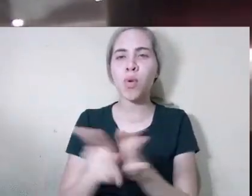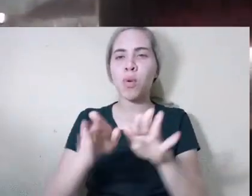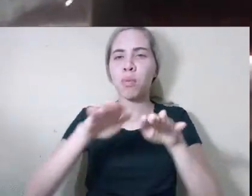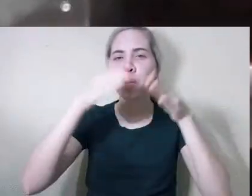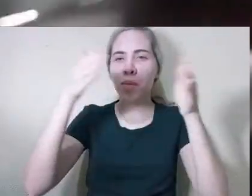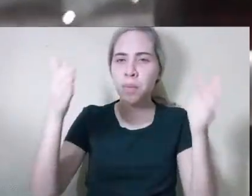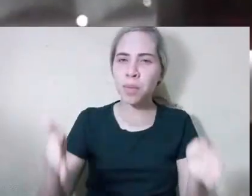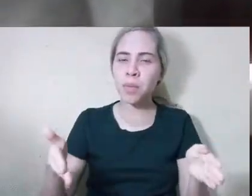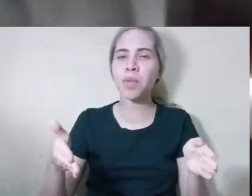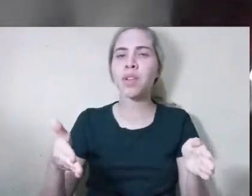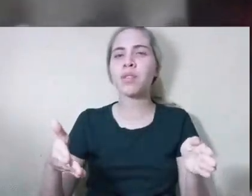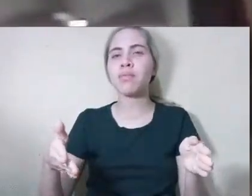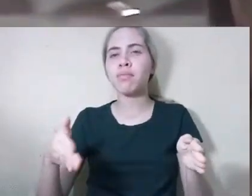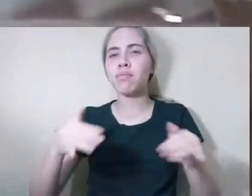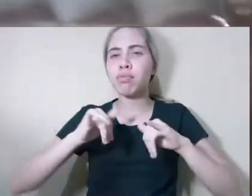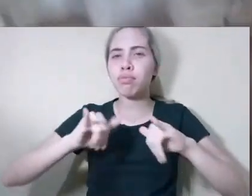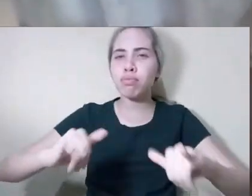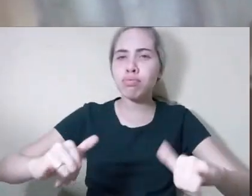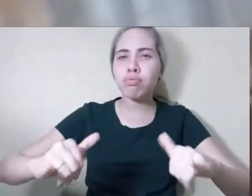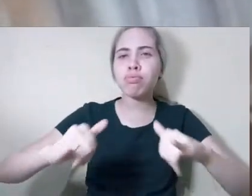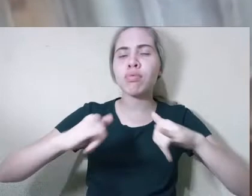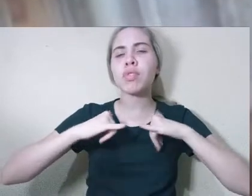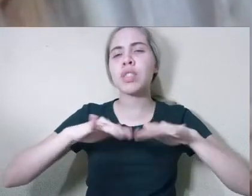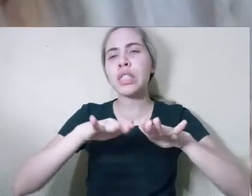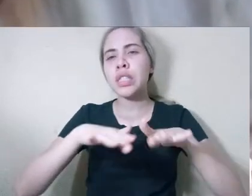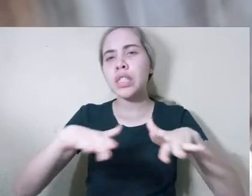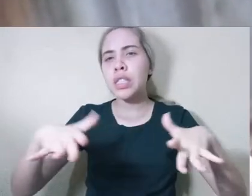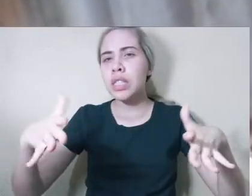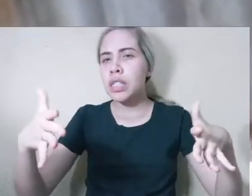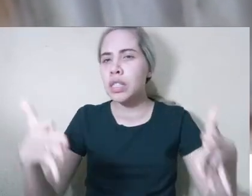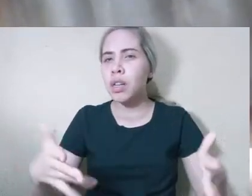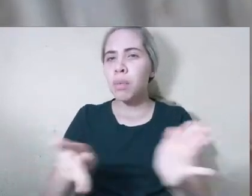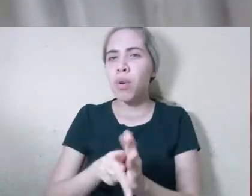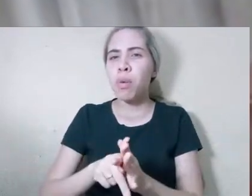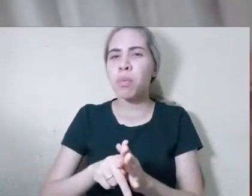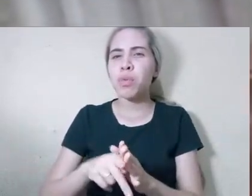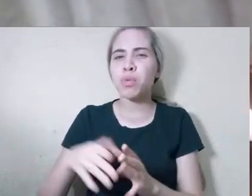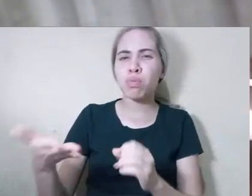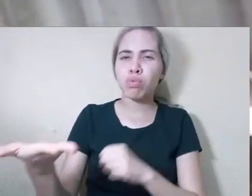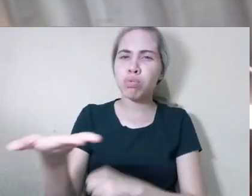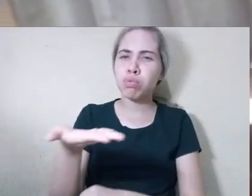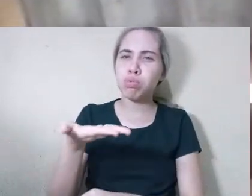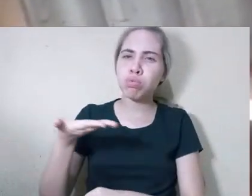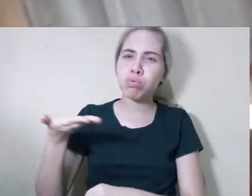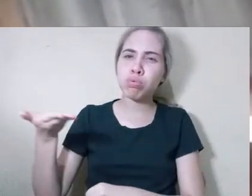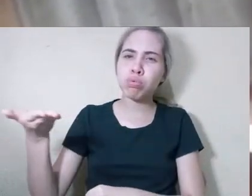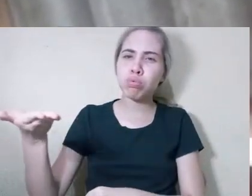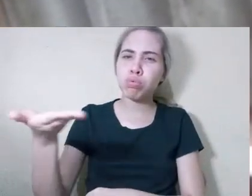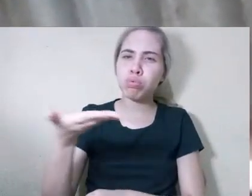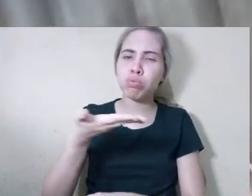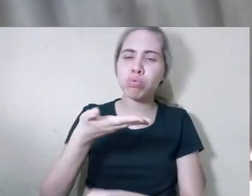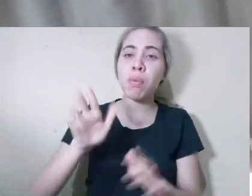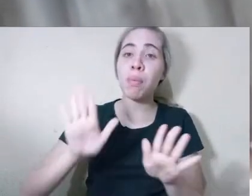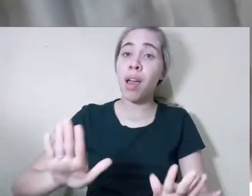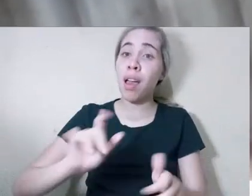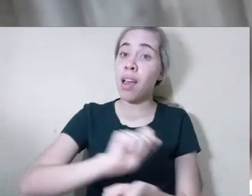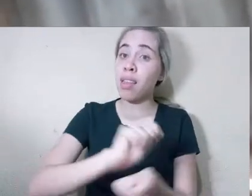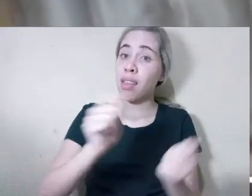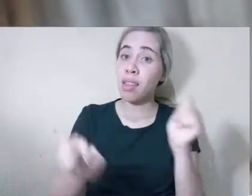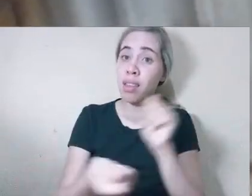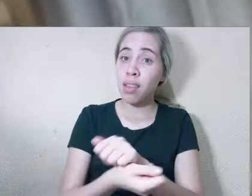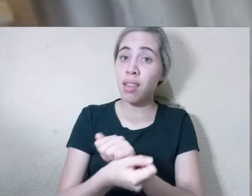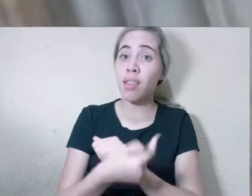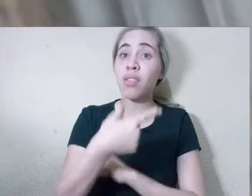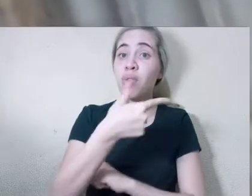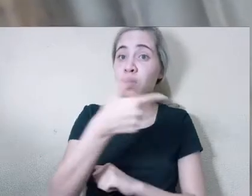mesa eletromagnética feita com um transformador de forno e micro-ondas, não é isso? Isso. Só que adaptado para 12 volts, esse caso